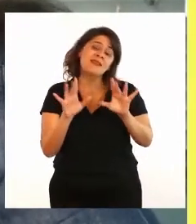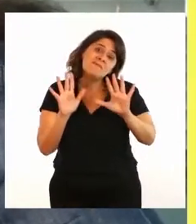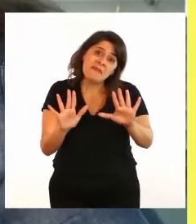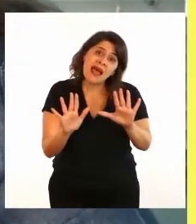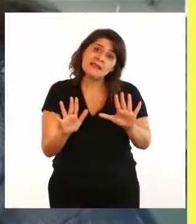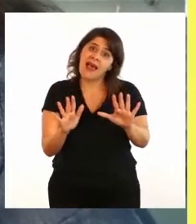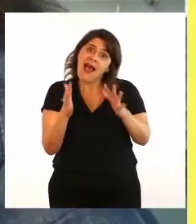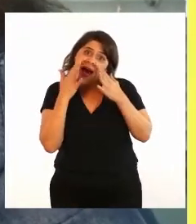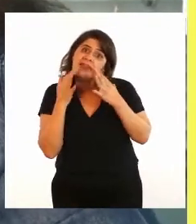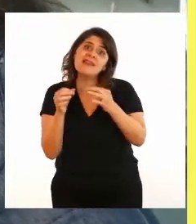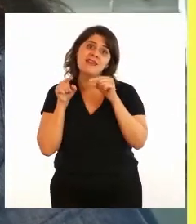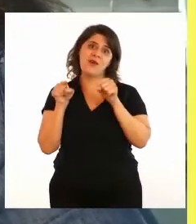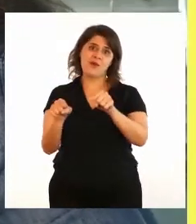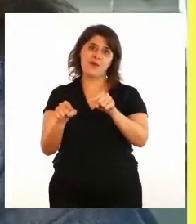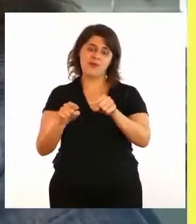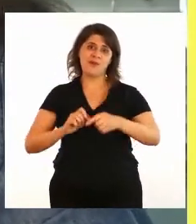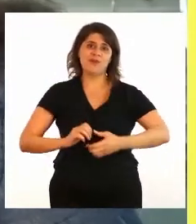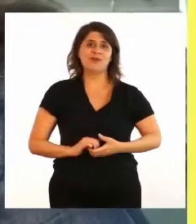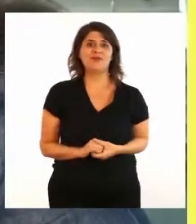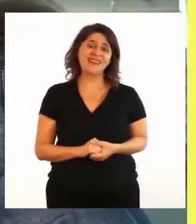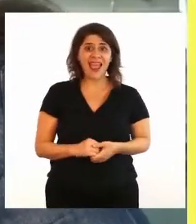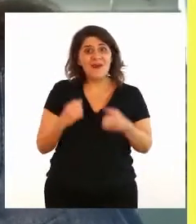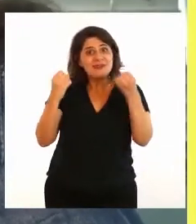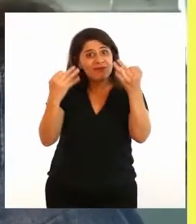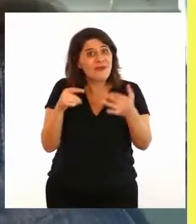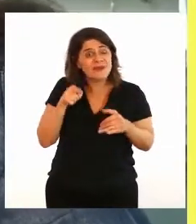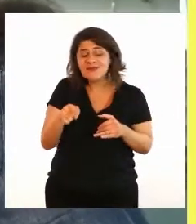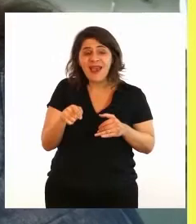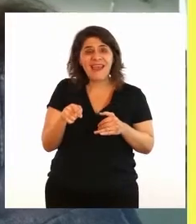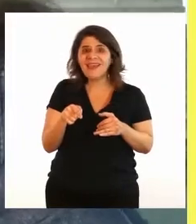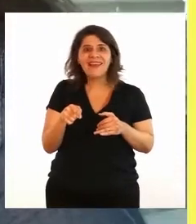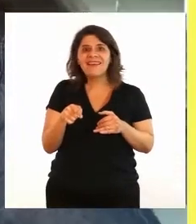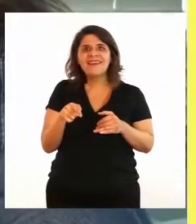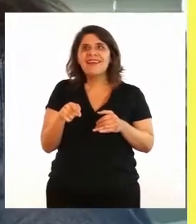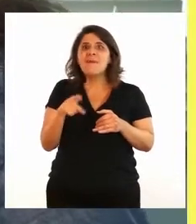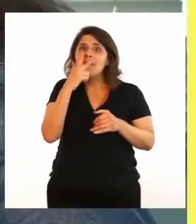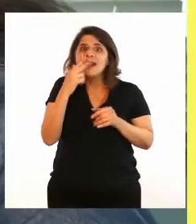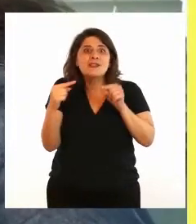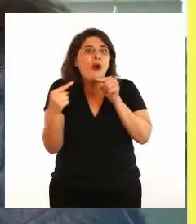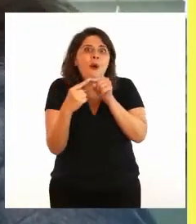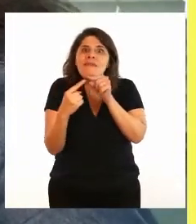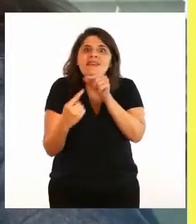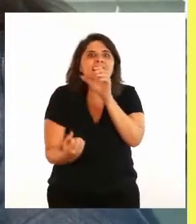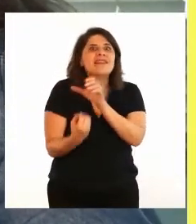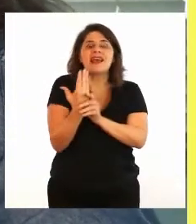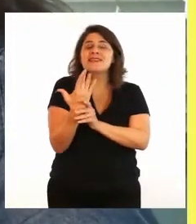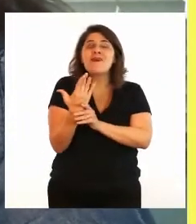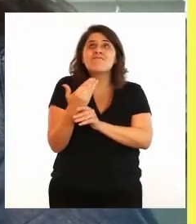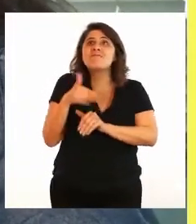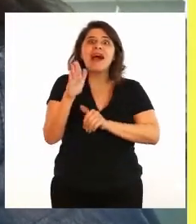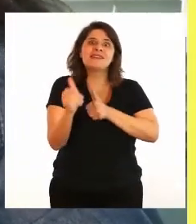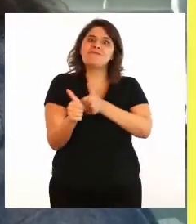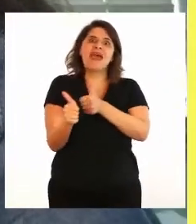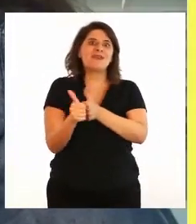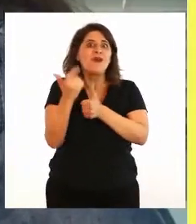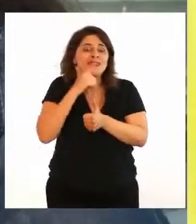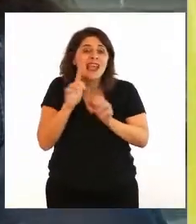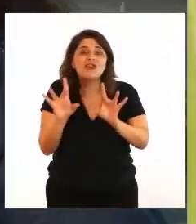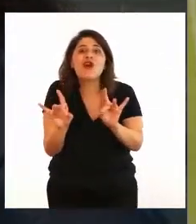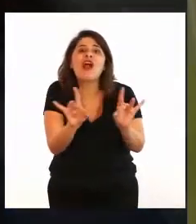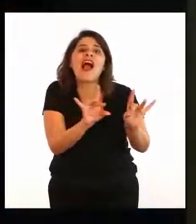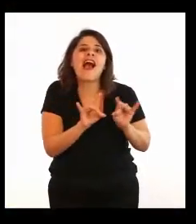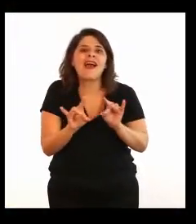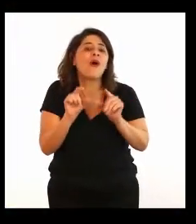a atenção. E eu falo assim, é o mais próximo da criação que a gente pode ter em mãos, são os